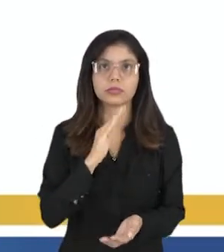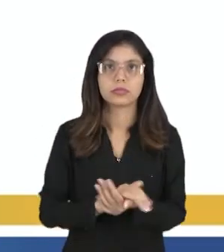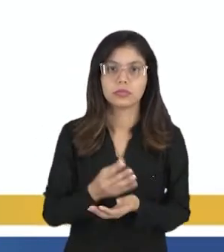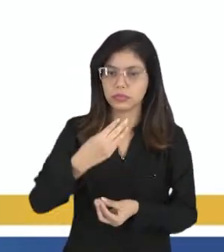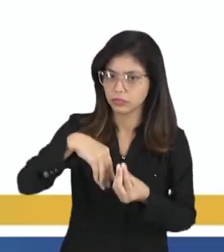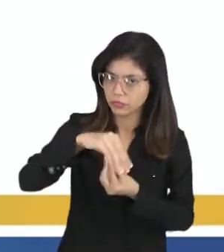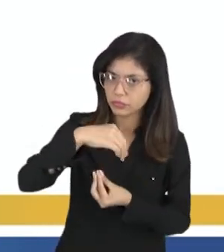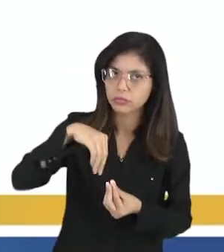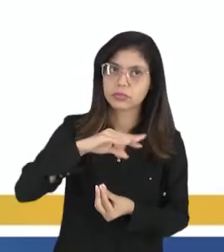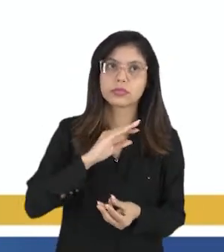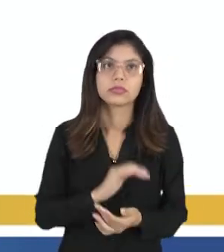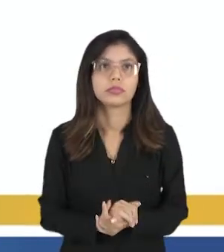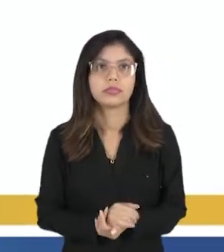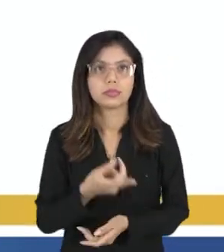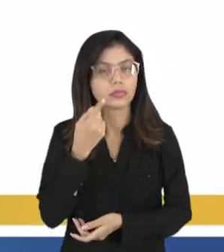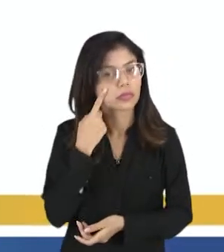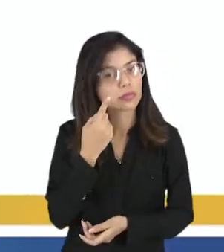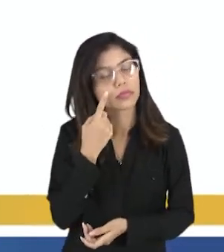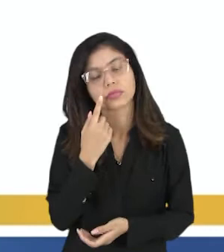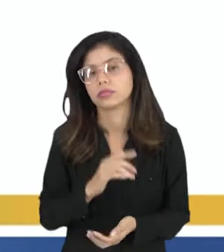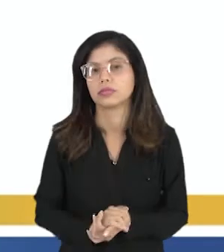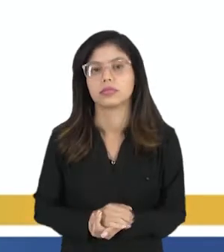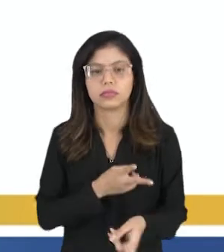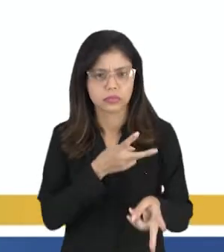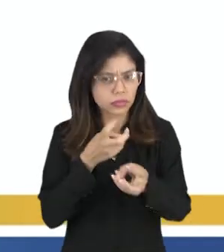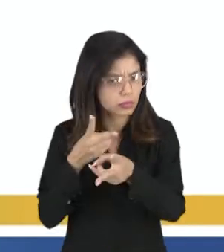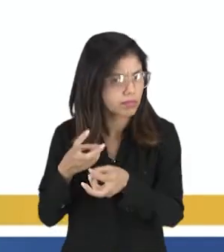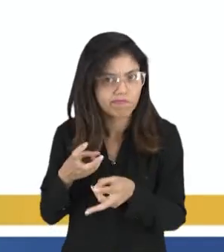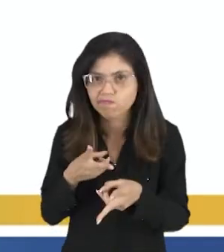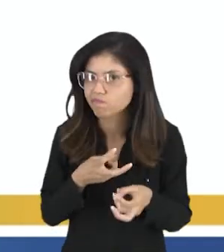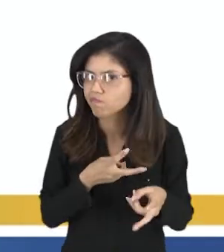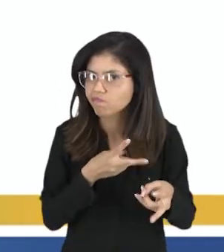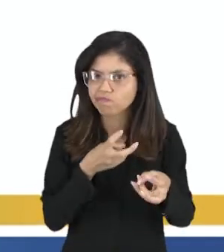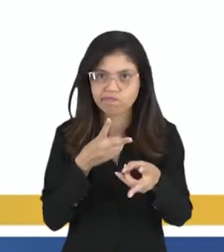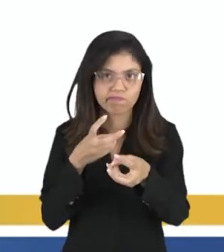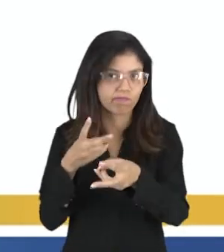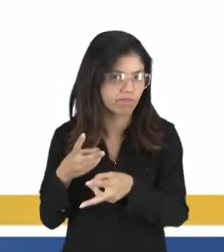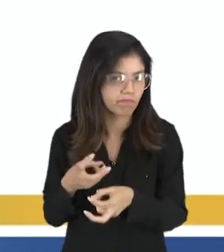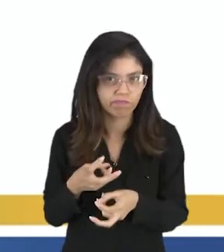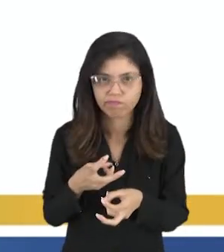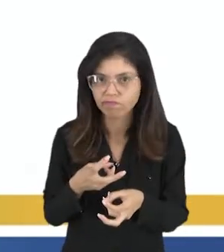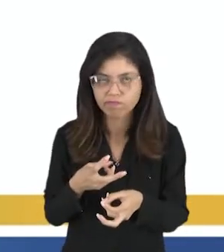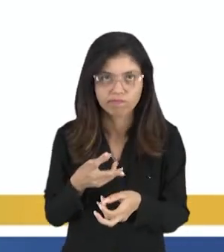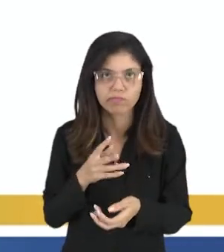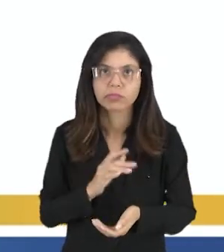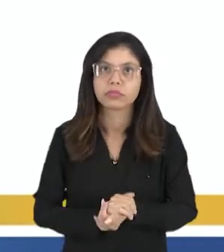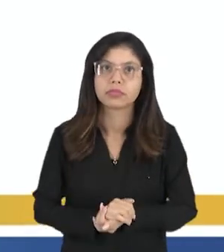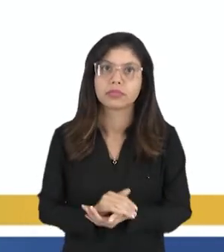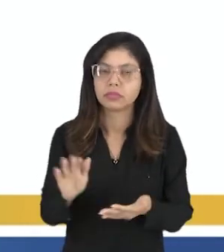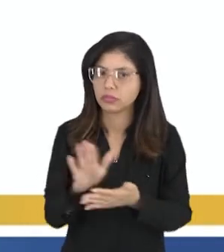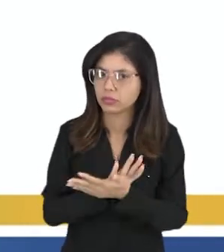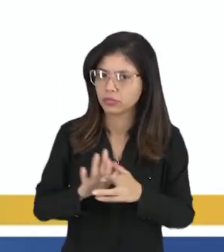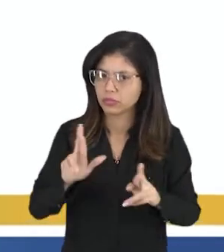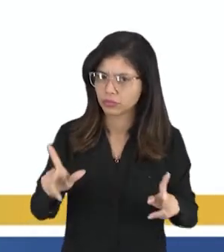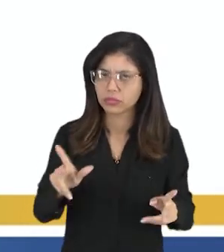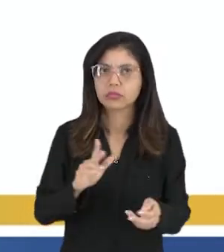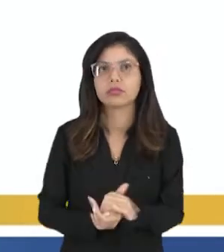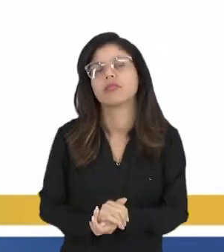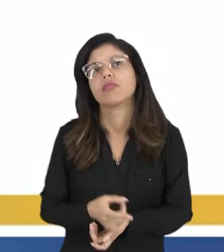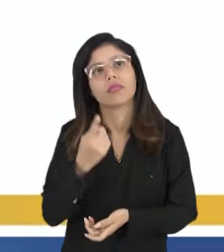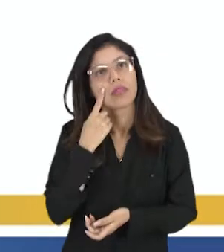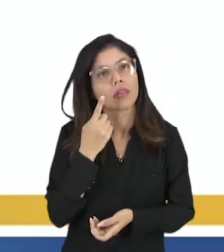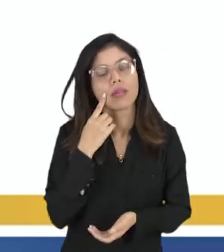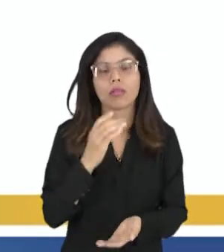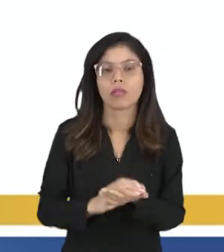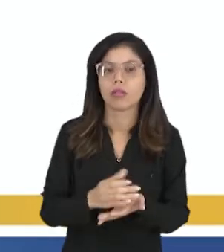açúcar dissolvido, nos olhos, aos nossos olhos, não percebe nenhuma diferença, ok? Então, se a gente olhar